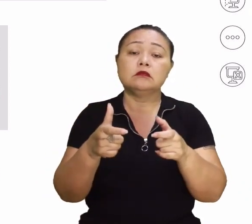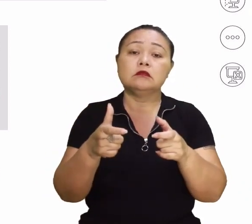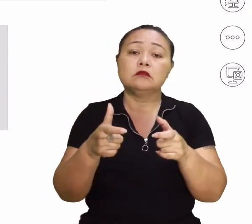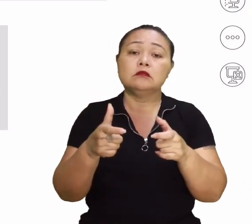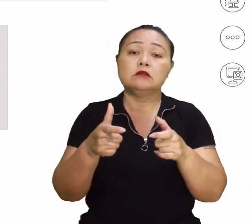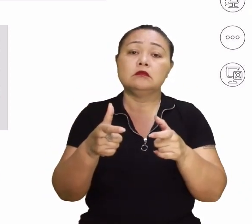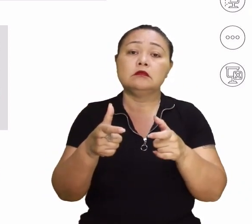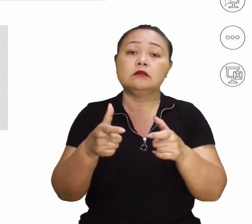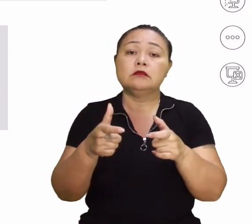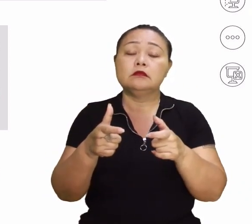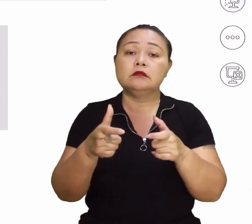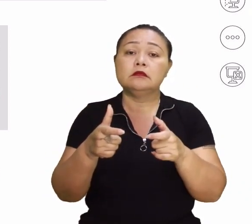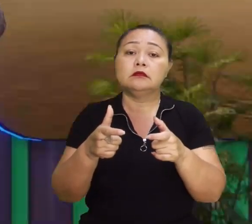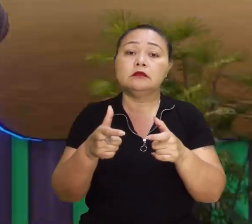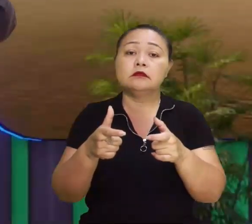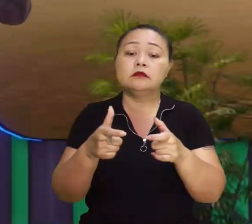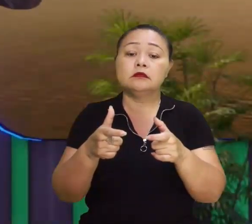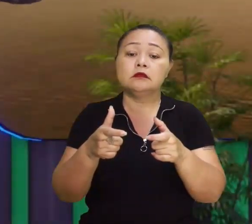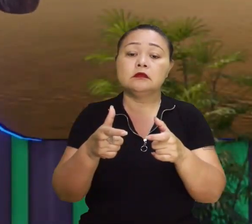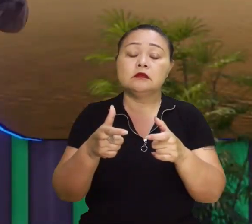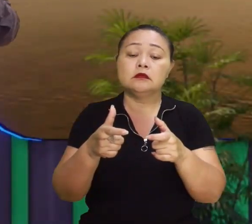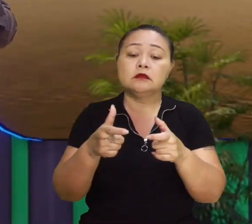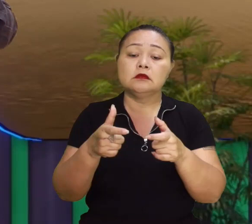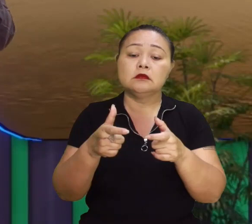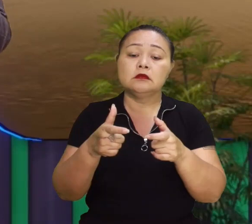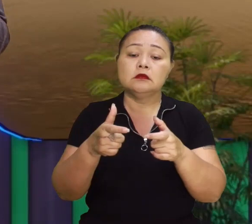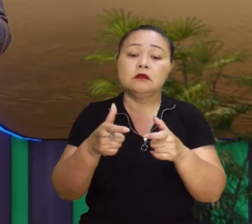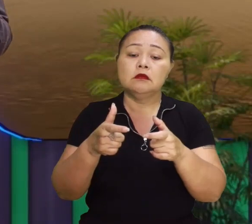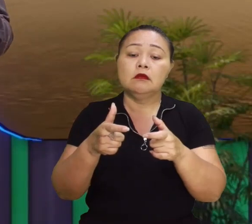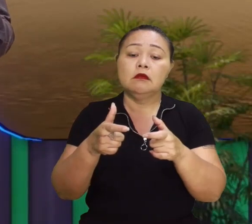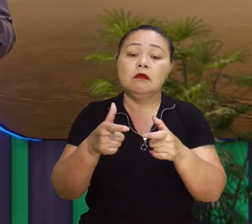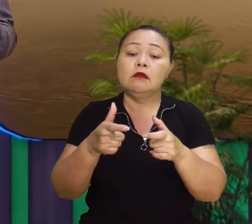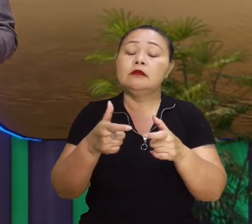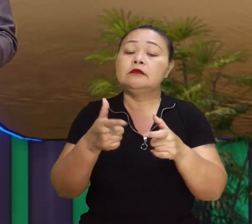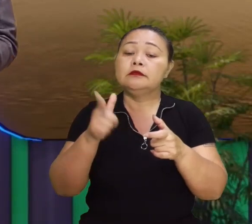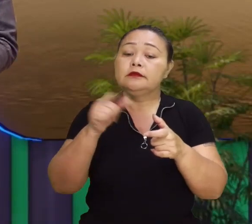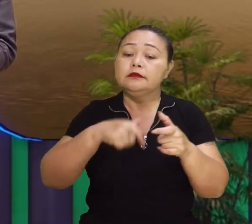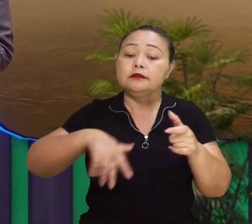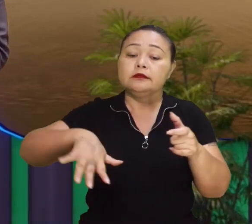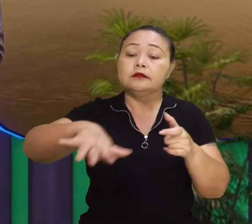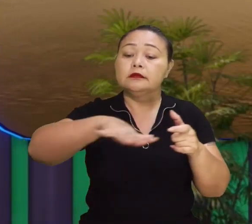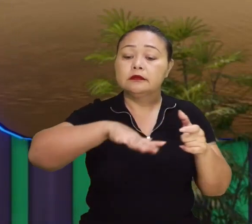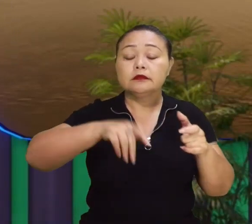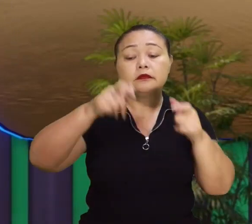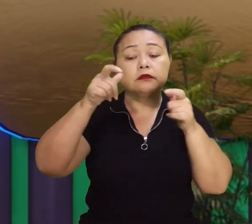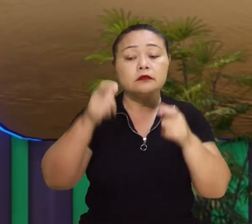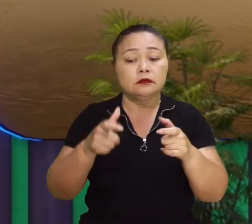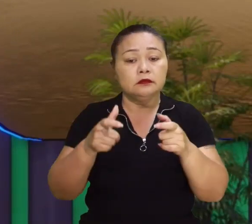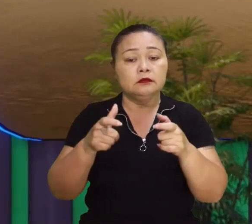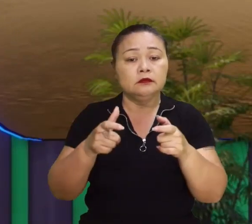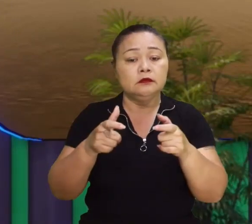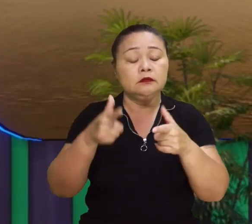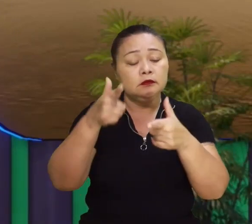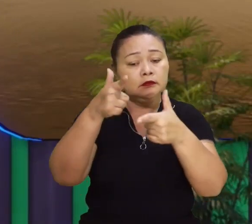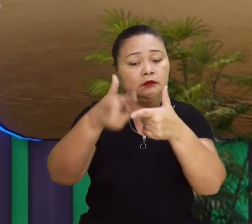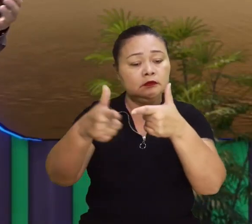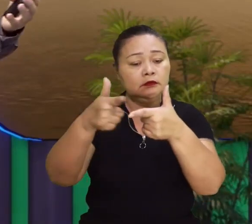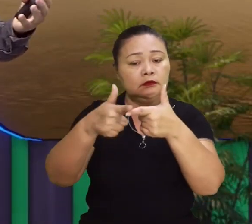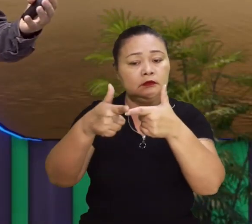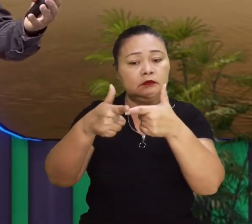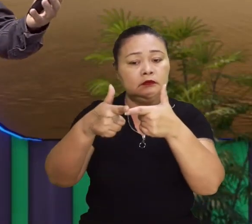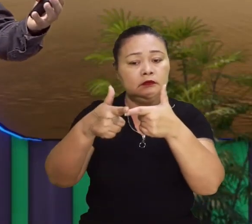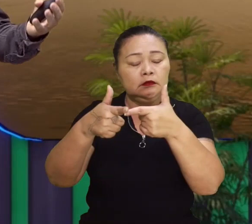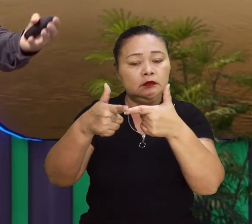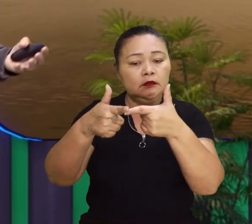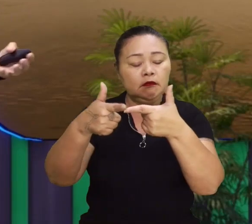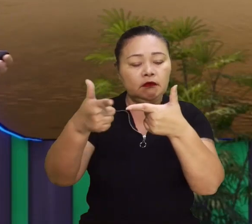alunos. Chega aí comigo, diretor. Um lugar insalubre é aquele lugar que tem problemas, que vai